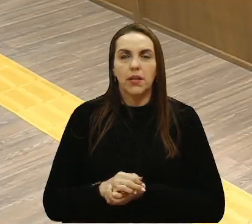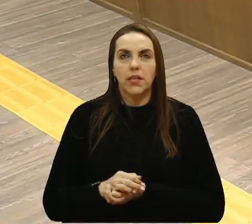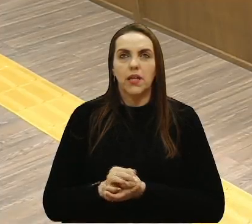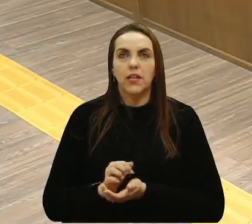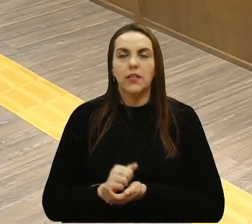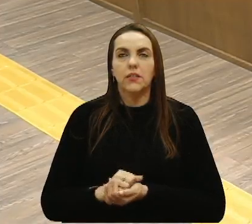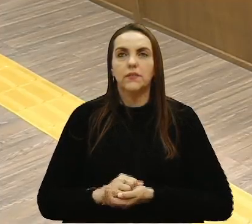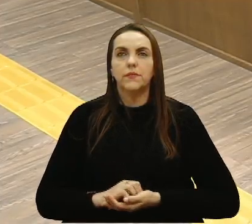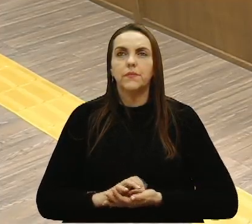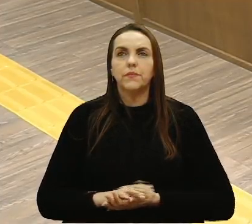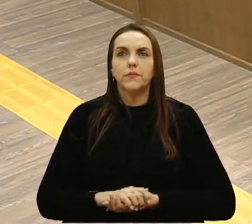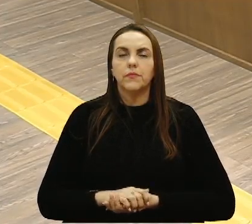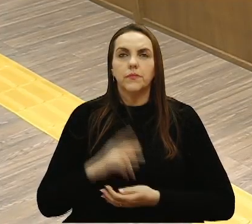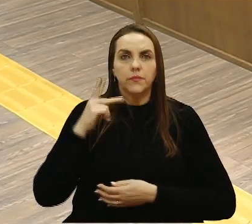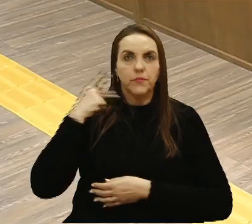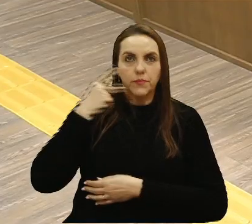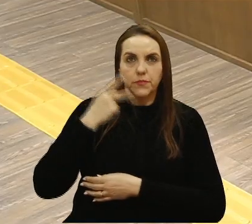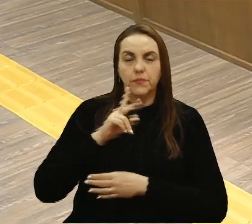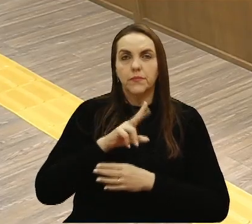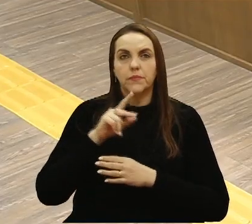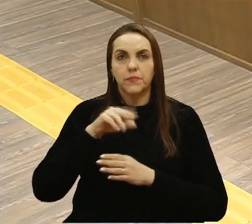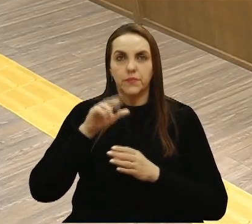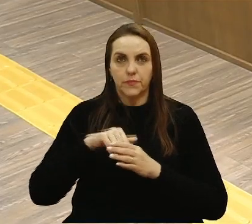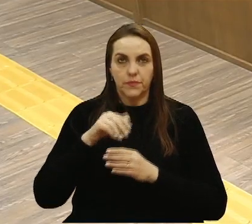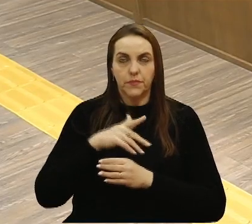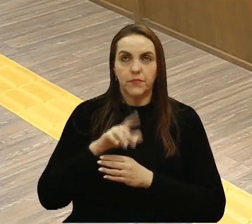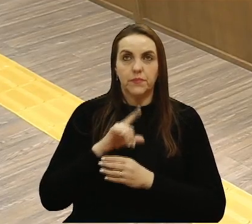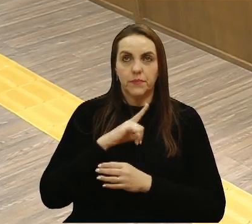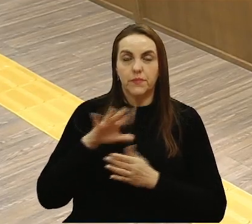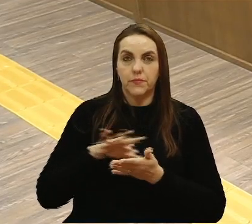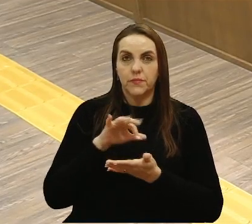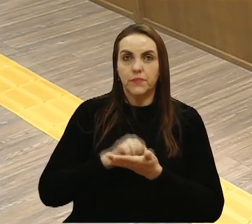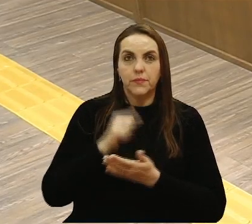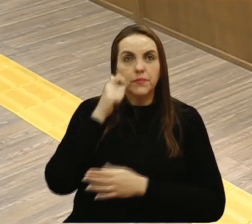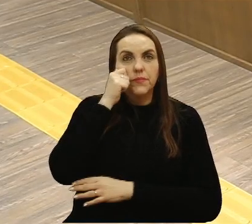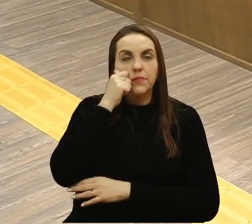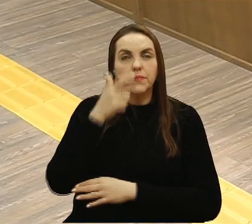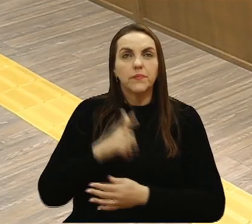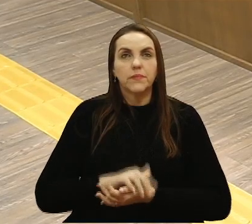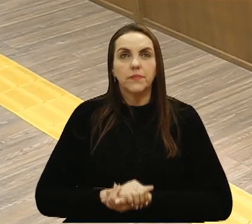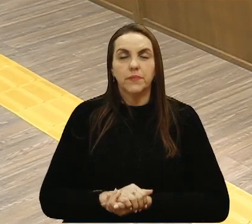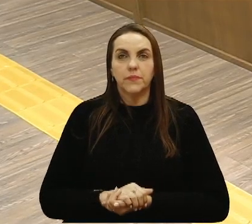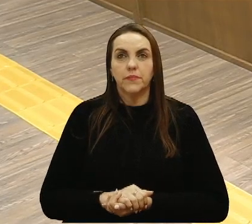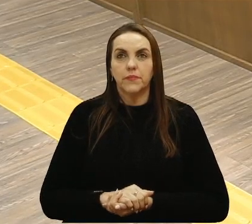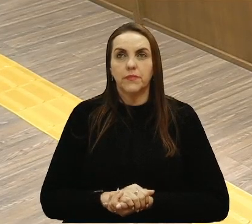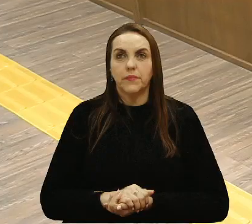Solicito aos vereadores e vereadoras que registrem a sua presença.